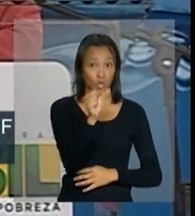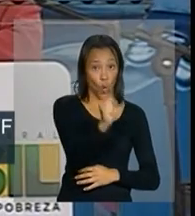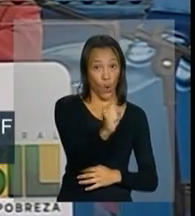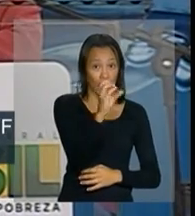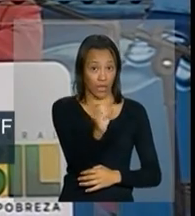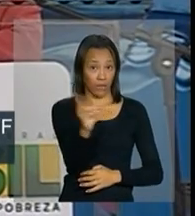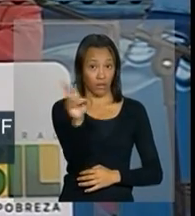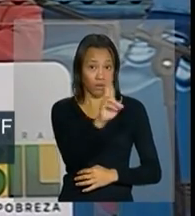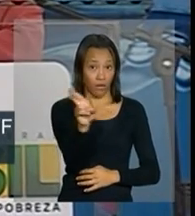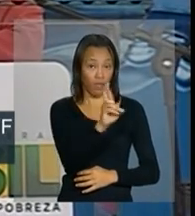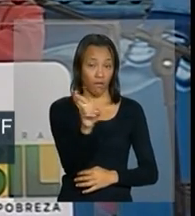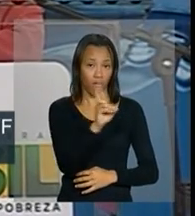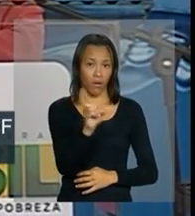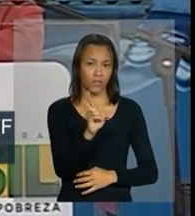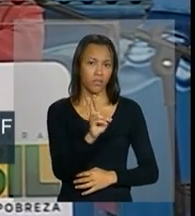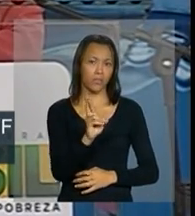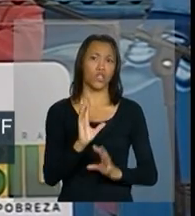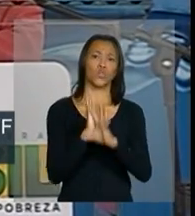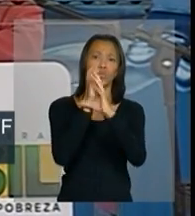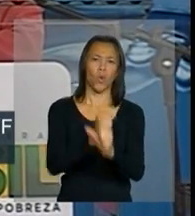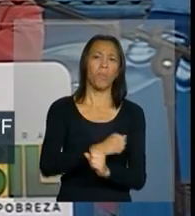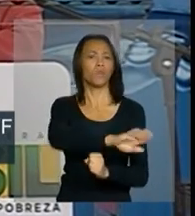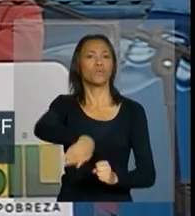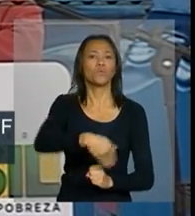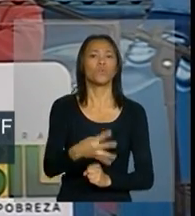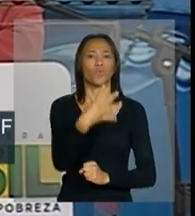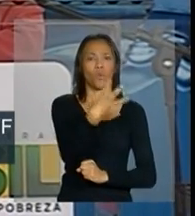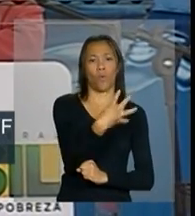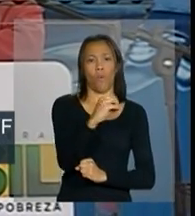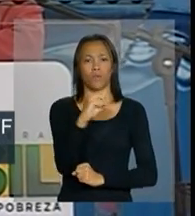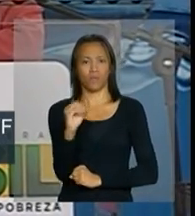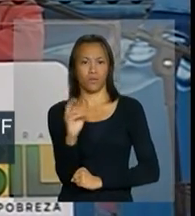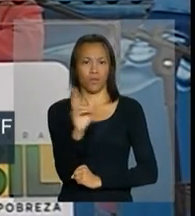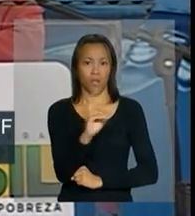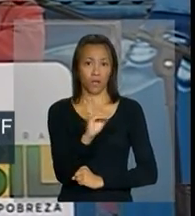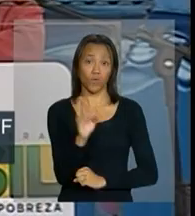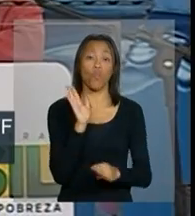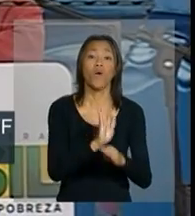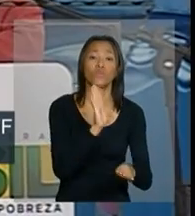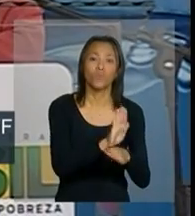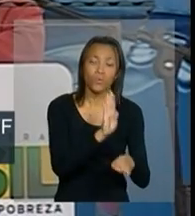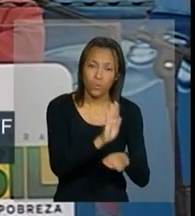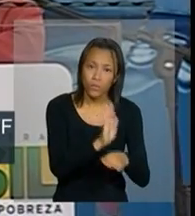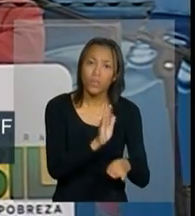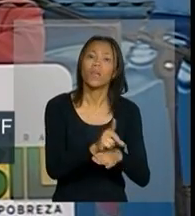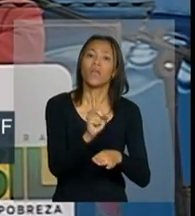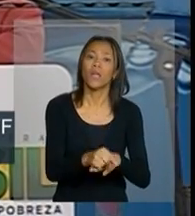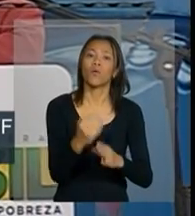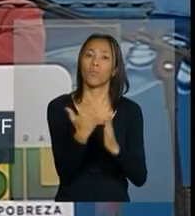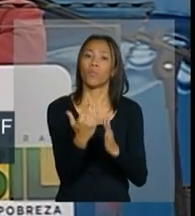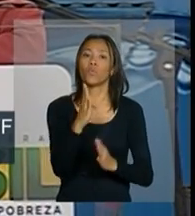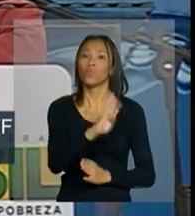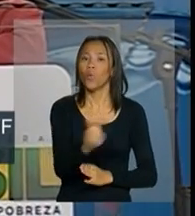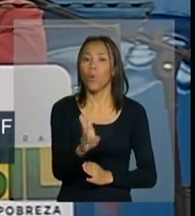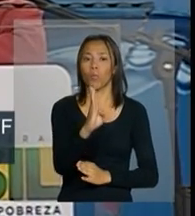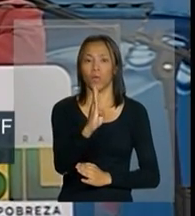R$ 80,00, totalizando R$ 400,00, um auxílio que se chama Bolsa